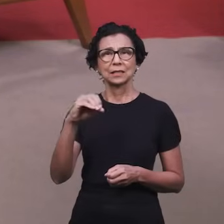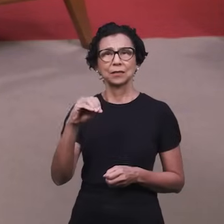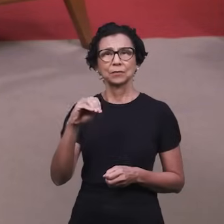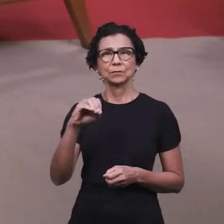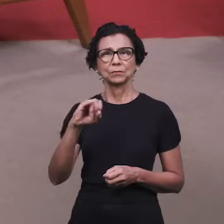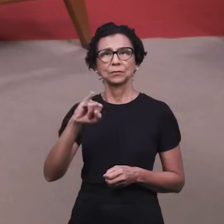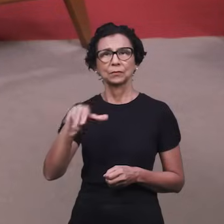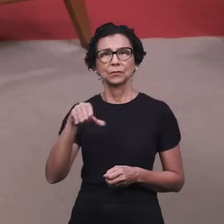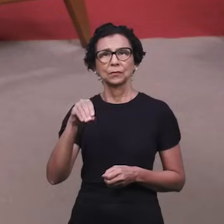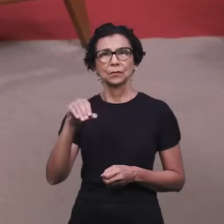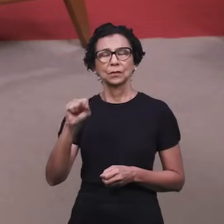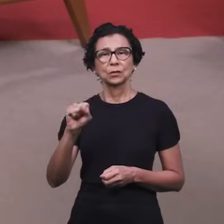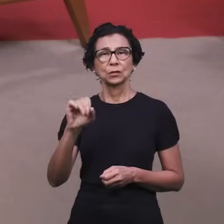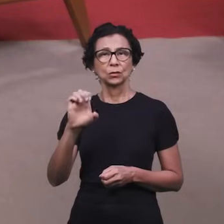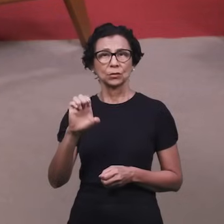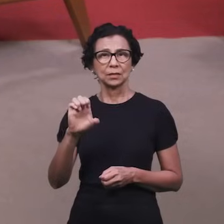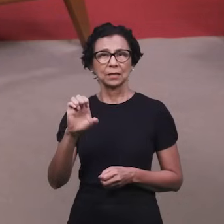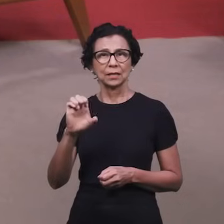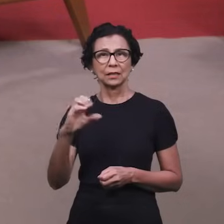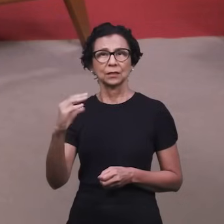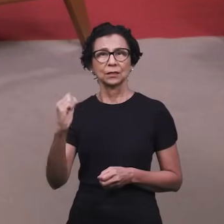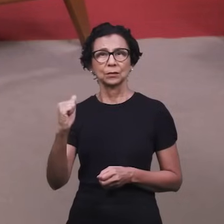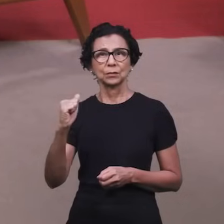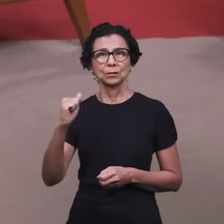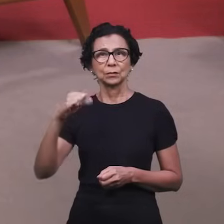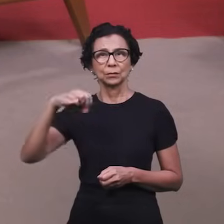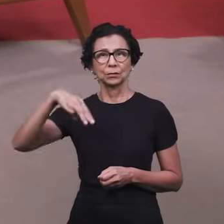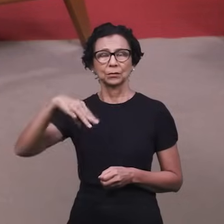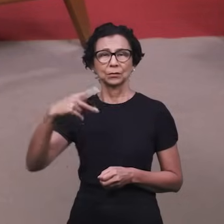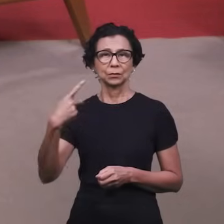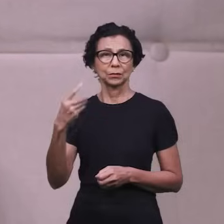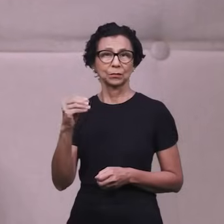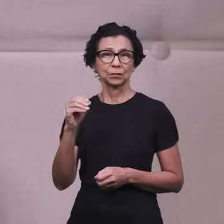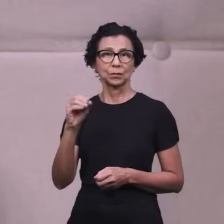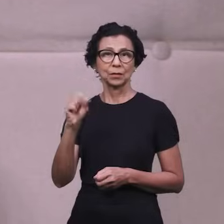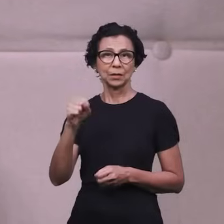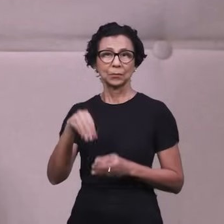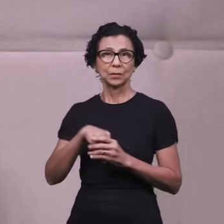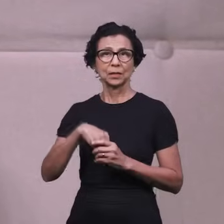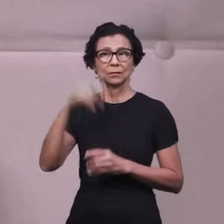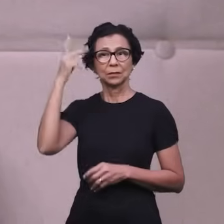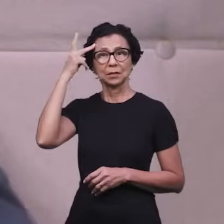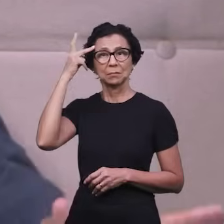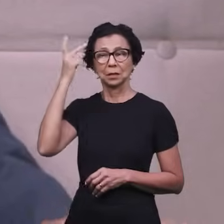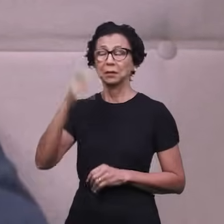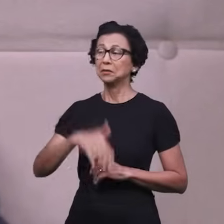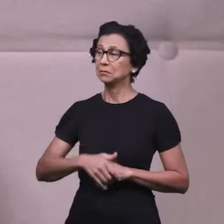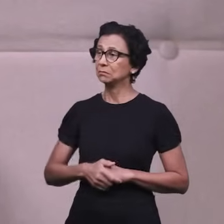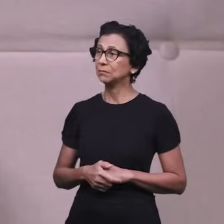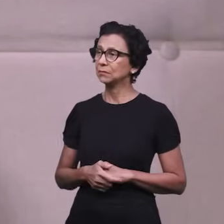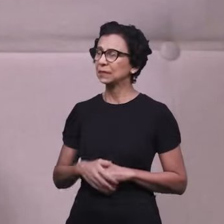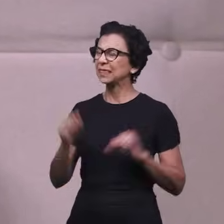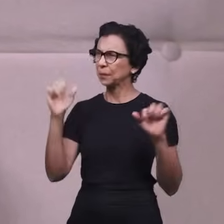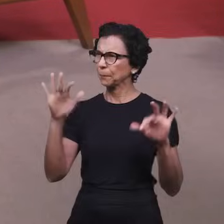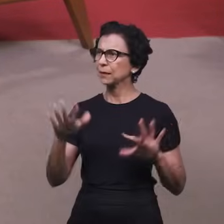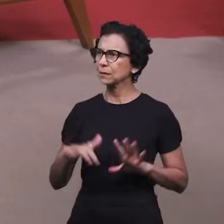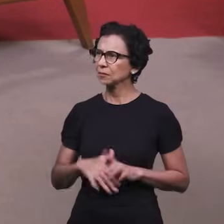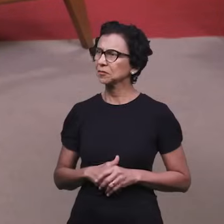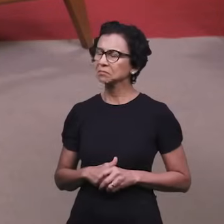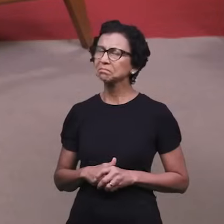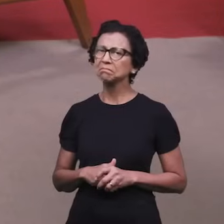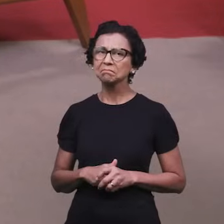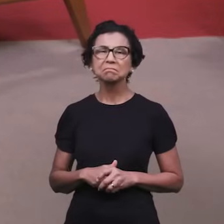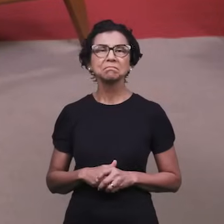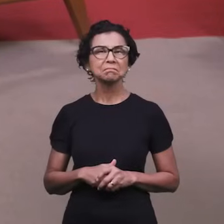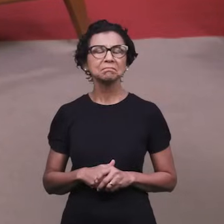Mas certamente ela quis ter acesso logo à nossa TV, né? Isso é uma bênção muito grande, né? Todos devem